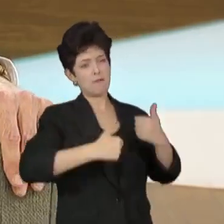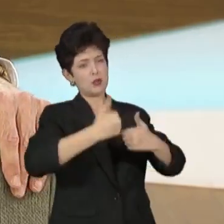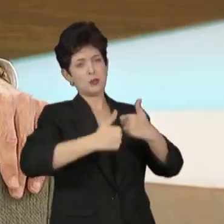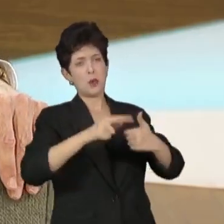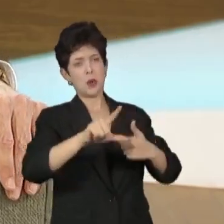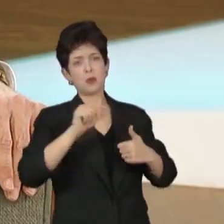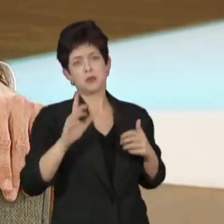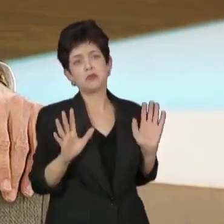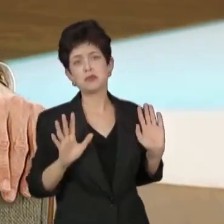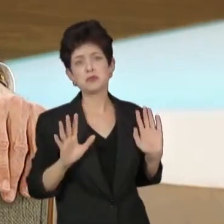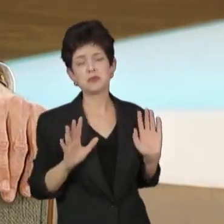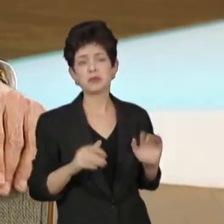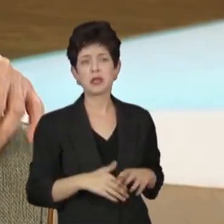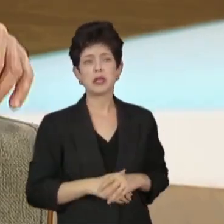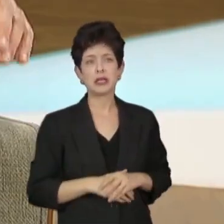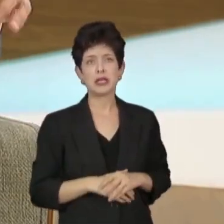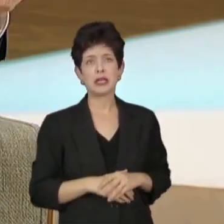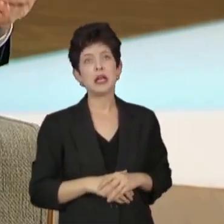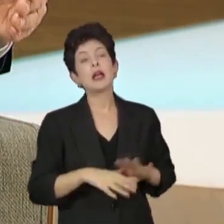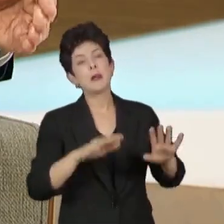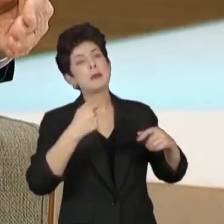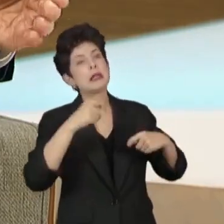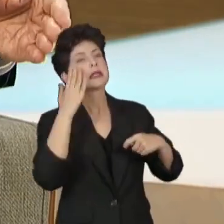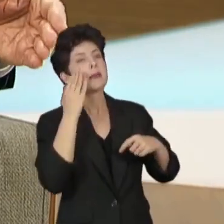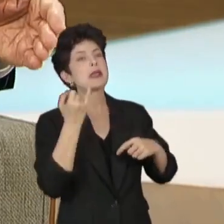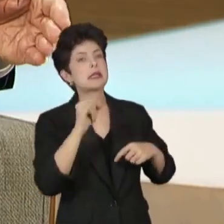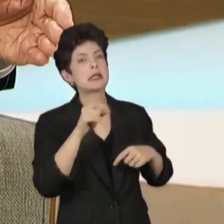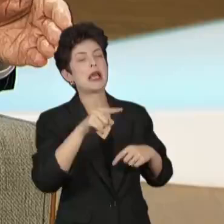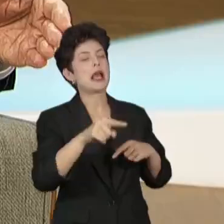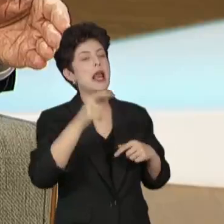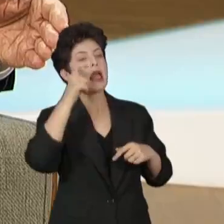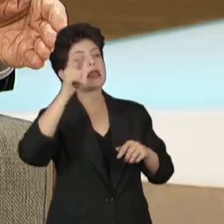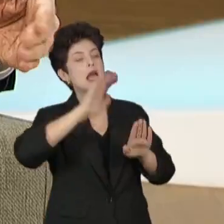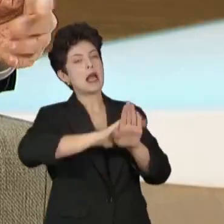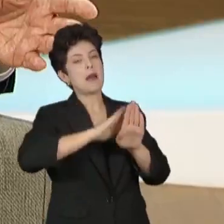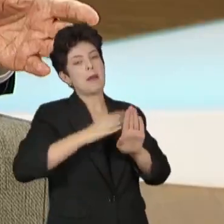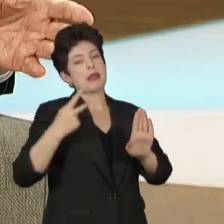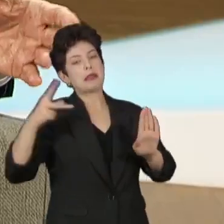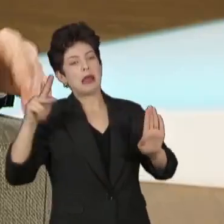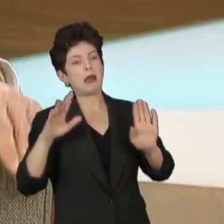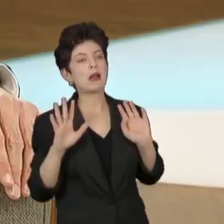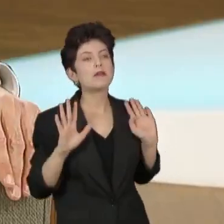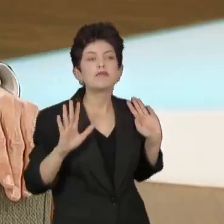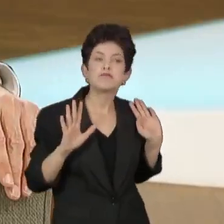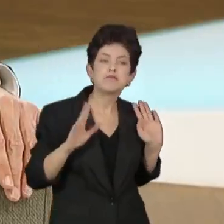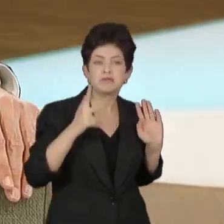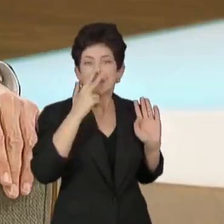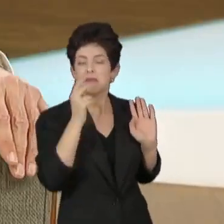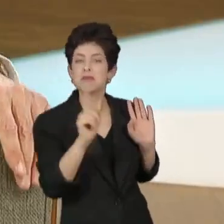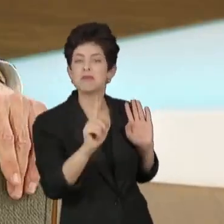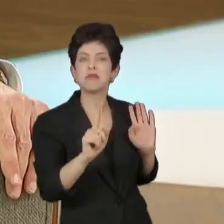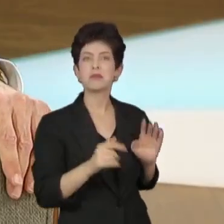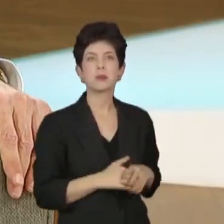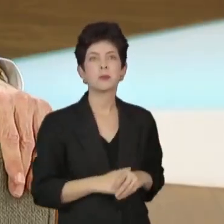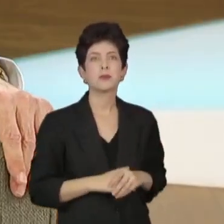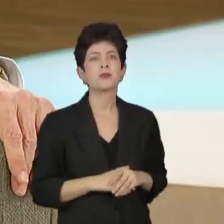de futebol. É preciso saber se ele atendeu algum interesse desse empresário. Eu acho que, evidentemente,